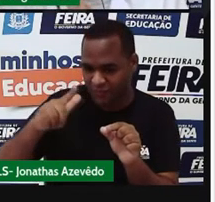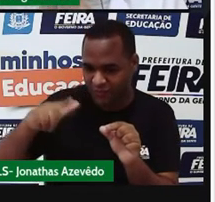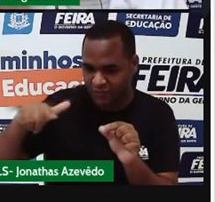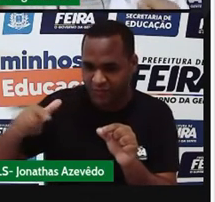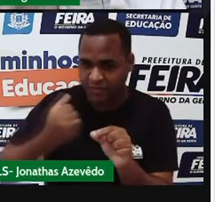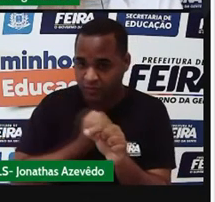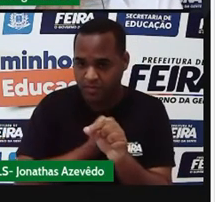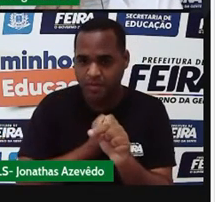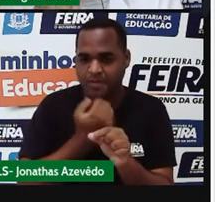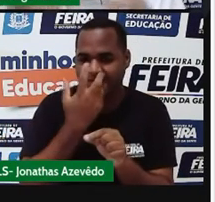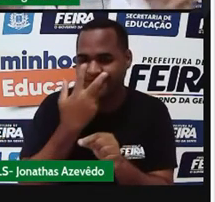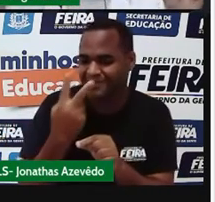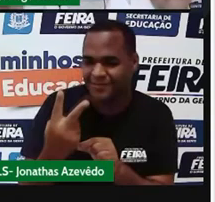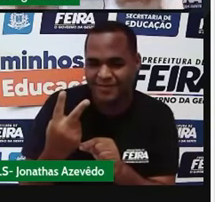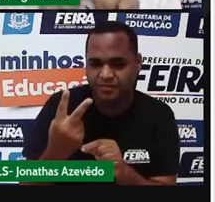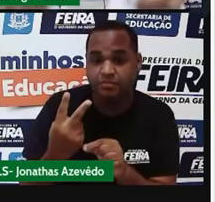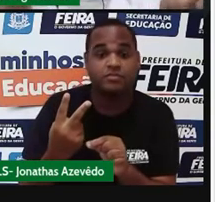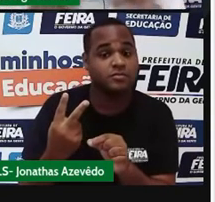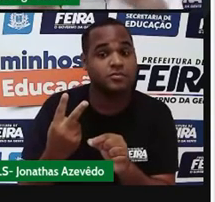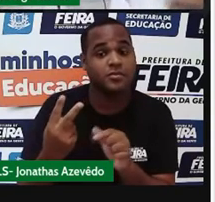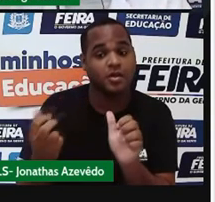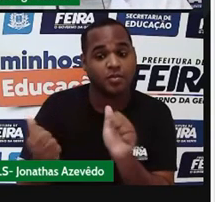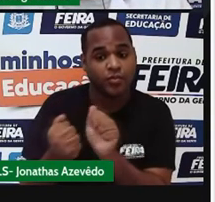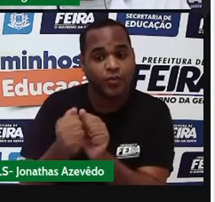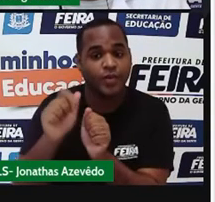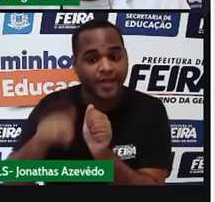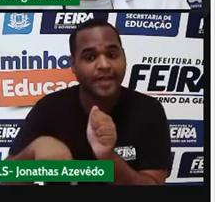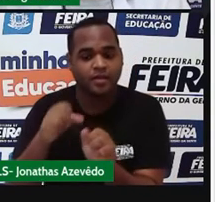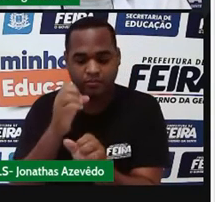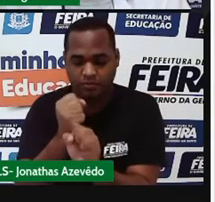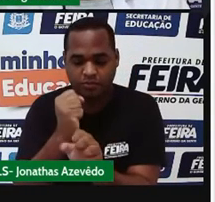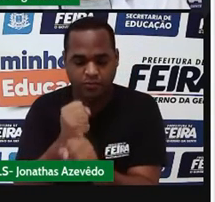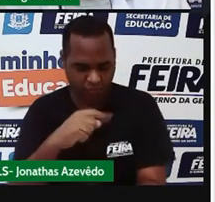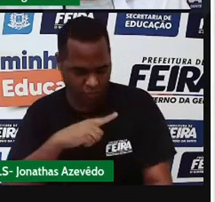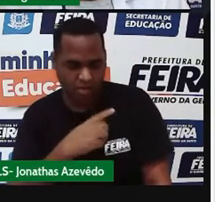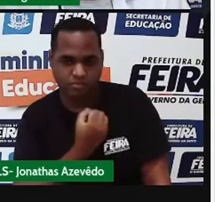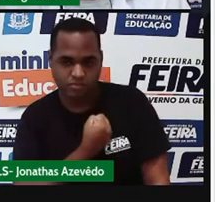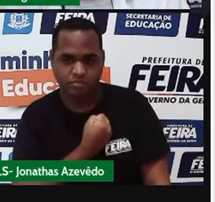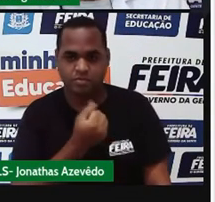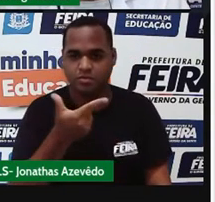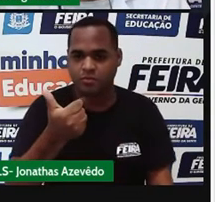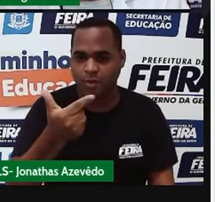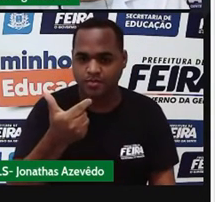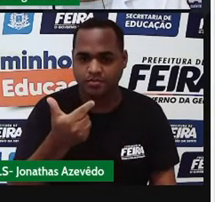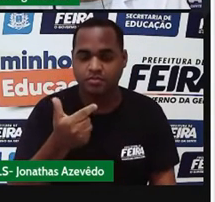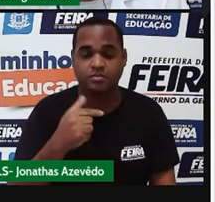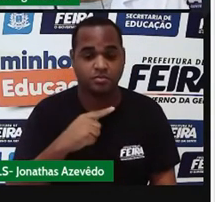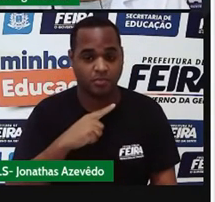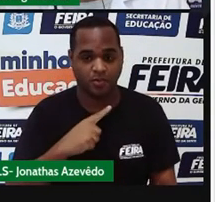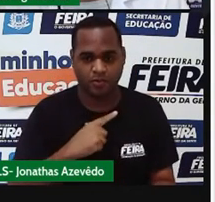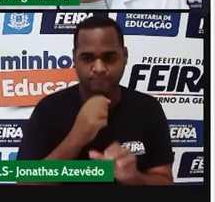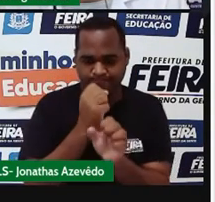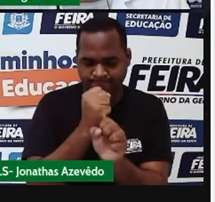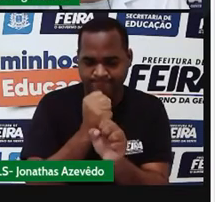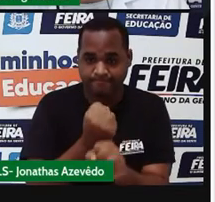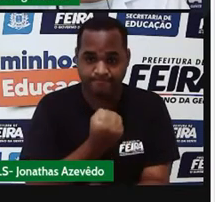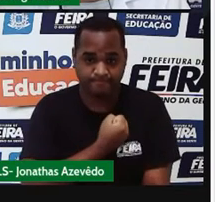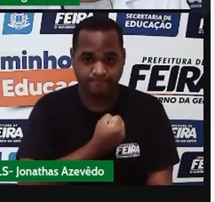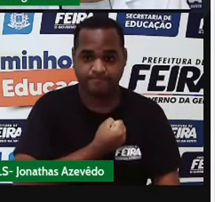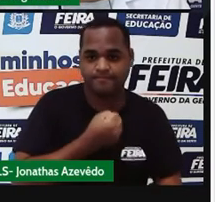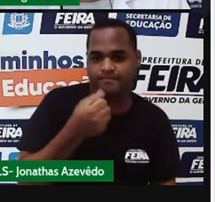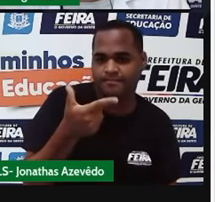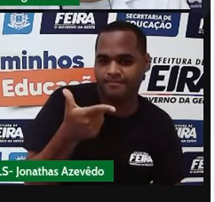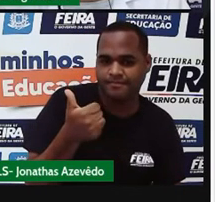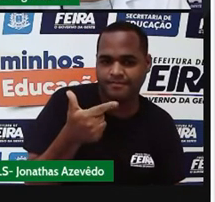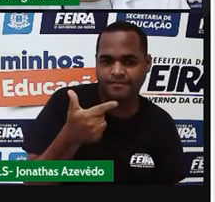repetindo depois da vírgula que é o 2 eu formo o número 12 Então a gente vai fazer isso vai formar um número 12